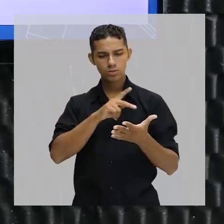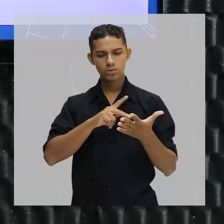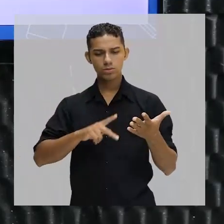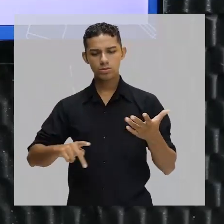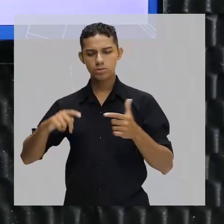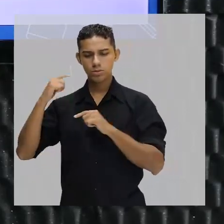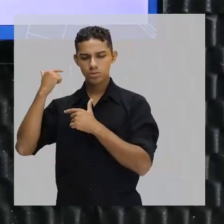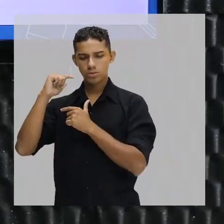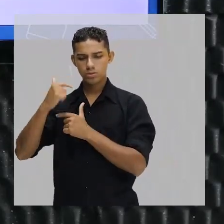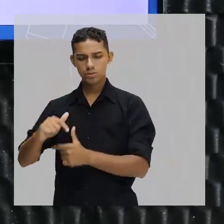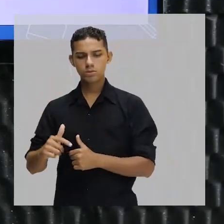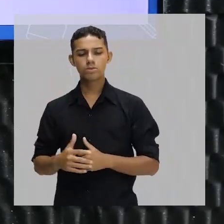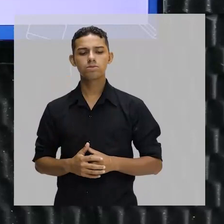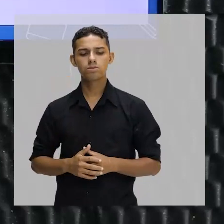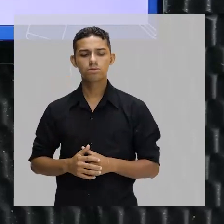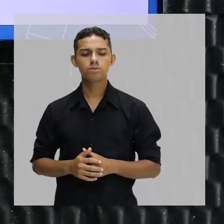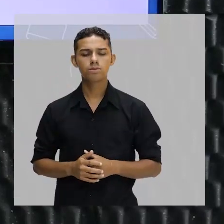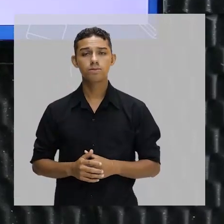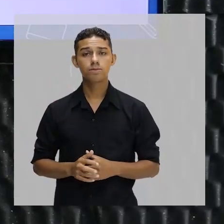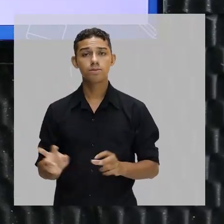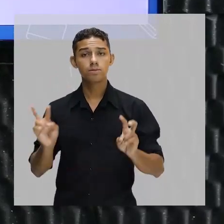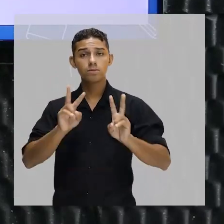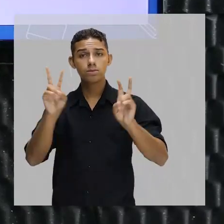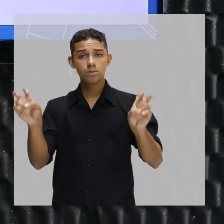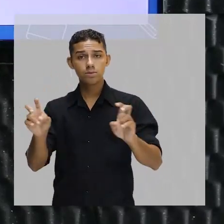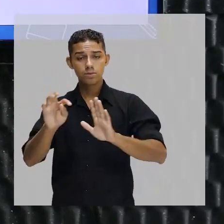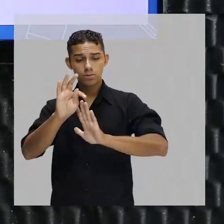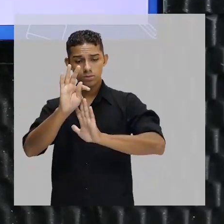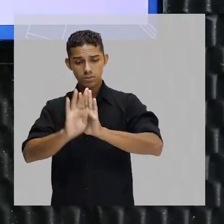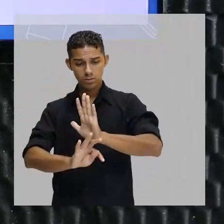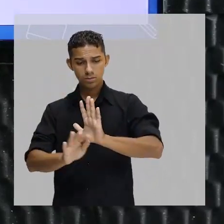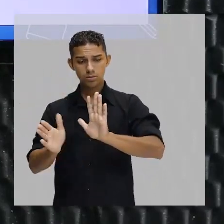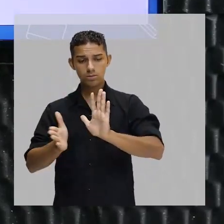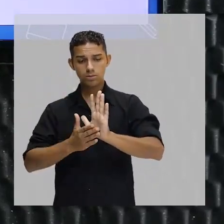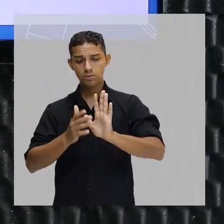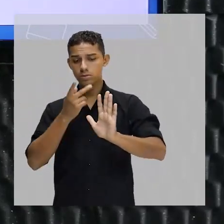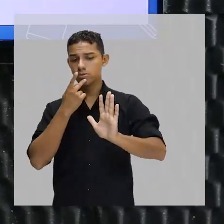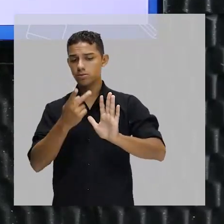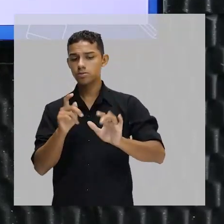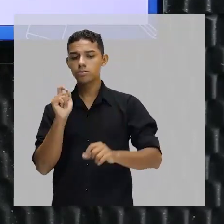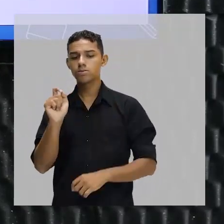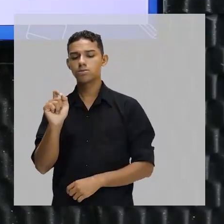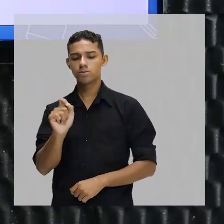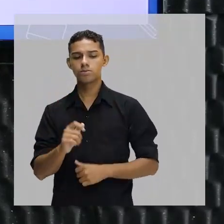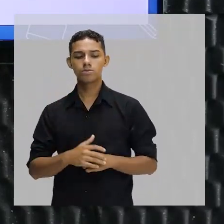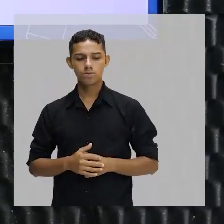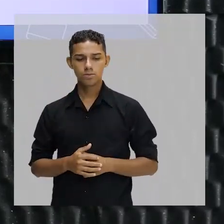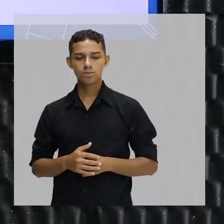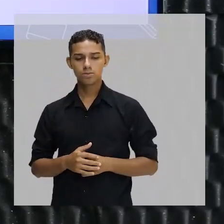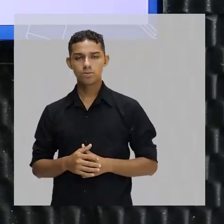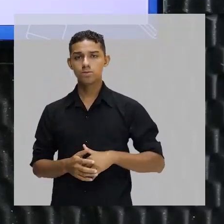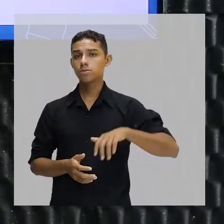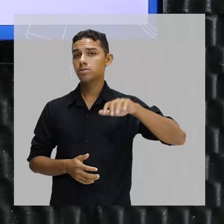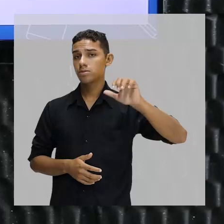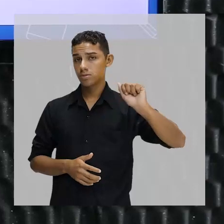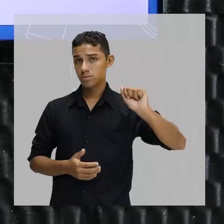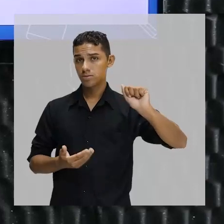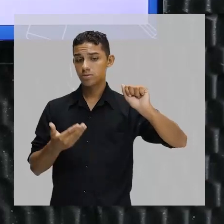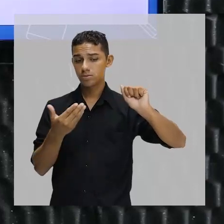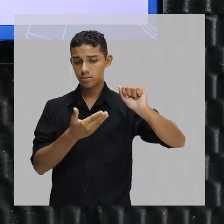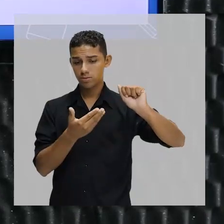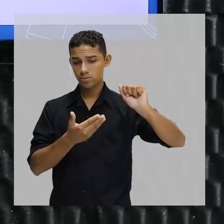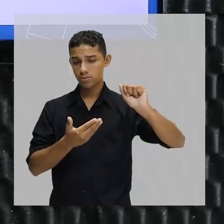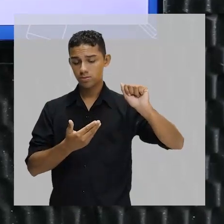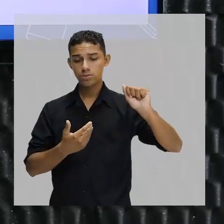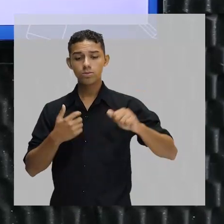tradicional. Sobre esse texto, pode-se afirmar que, letra A, o autor brinca